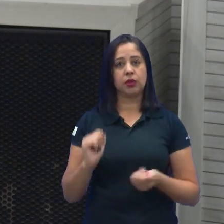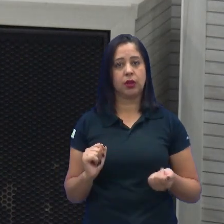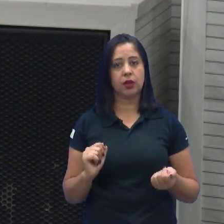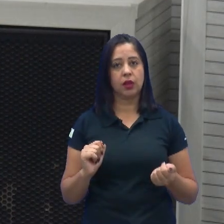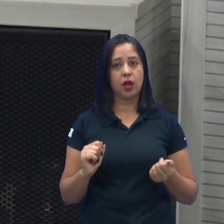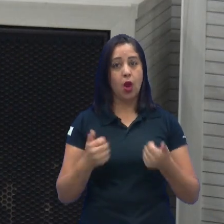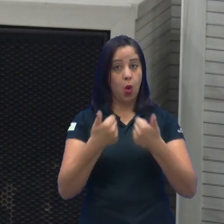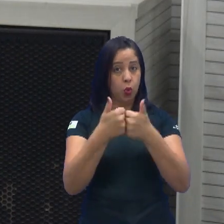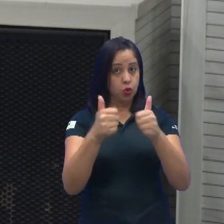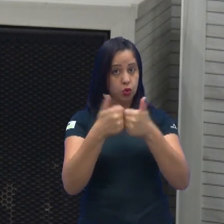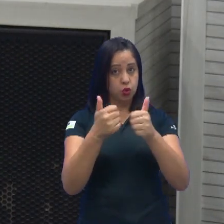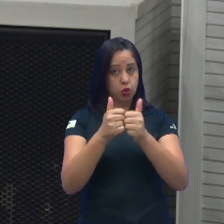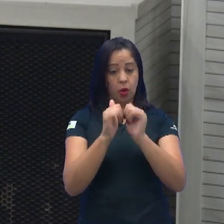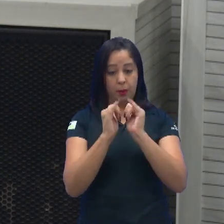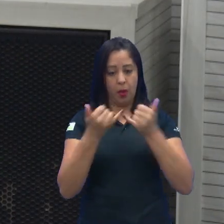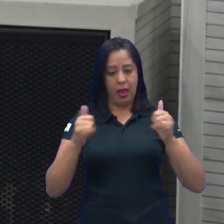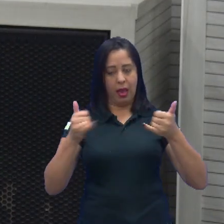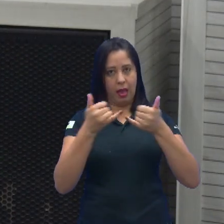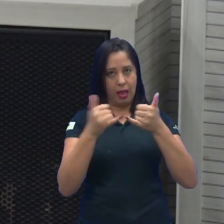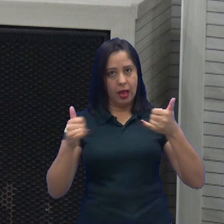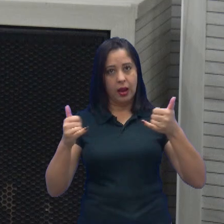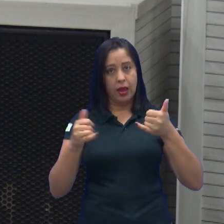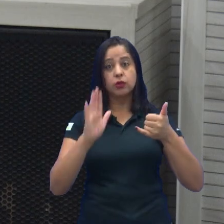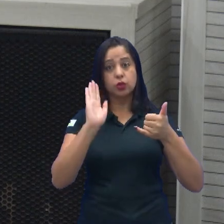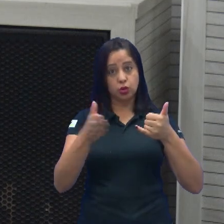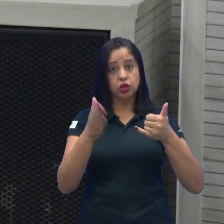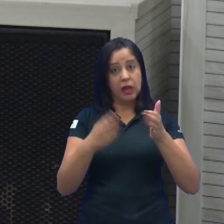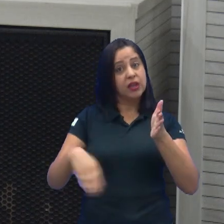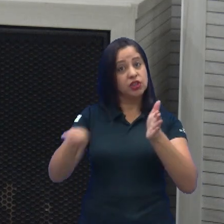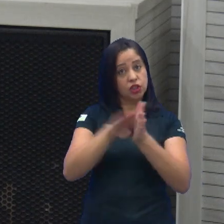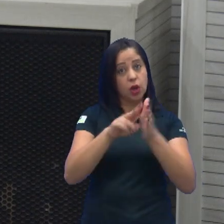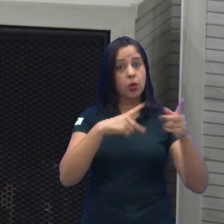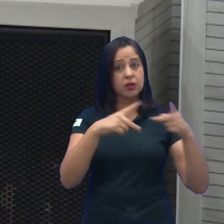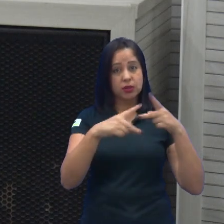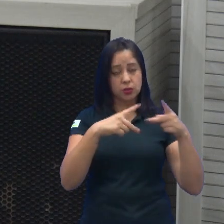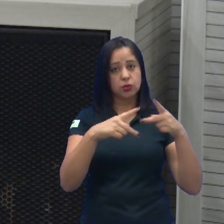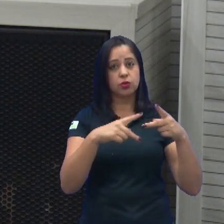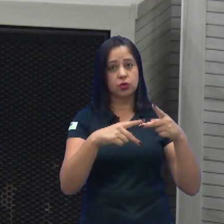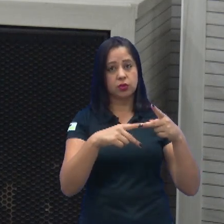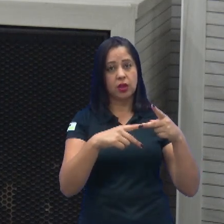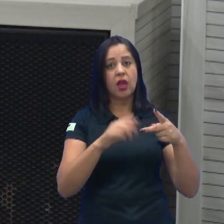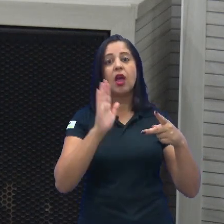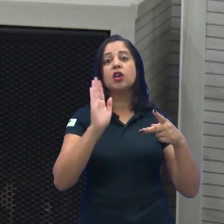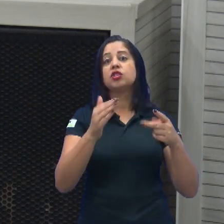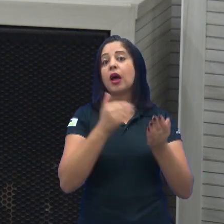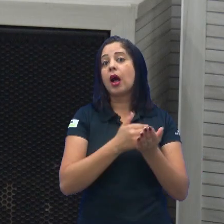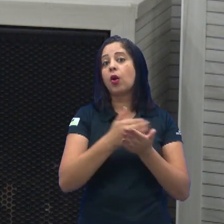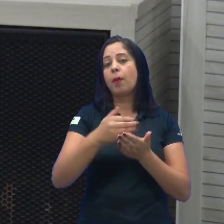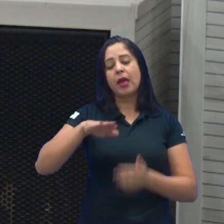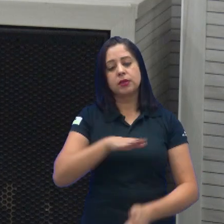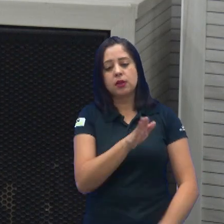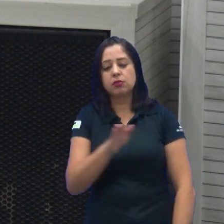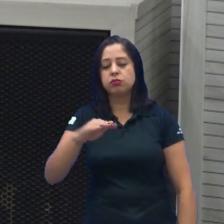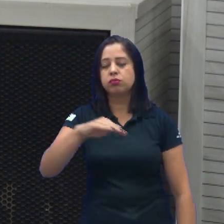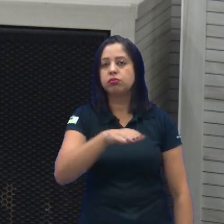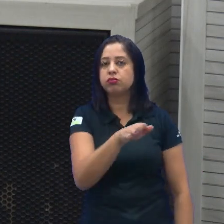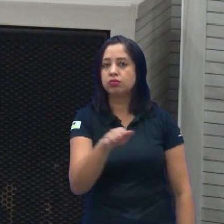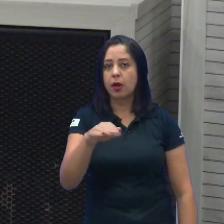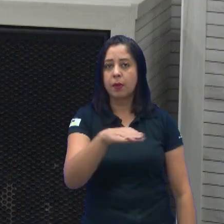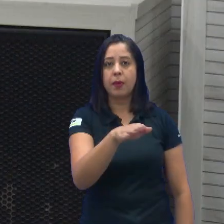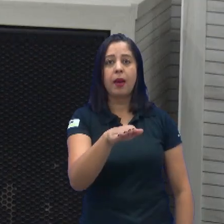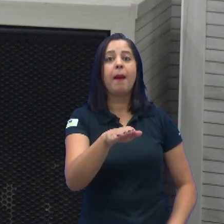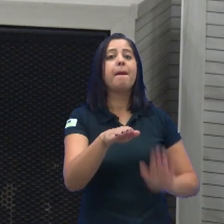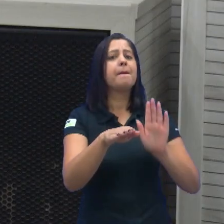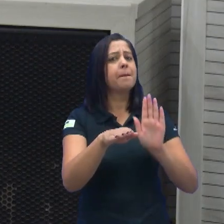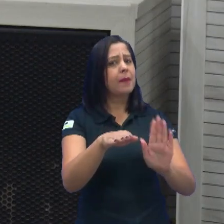veículos elétricos, os ônibus elétricos já estão chegando na cidade de São José dos Campos e já começam a circular na nossa cidade.